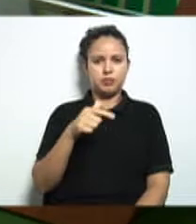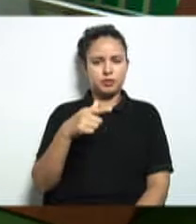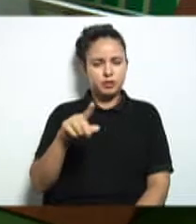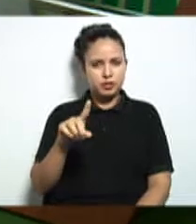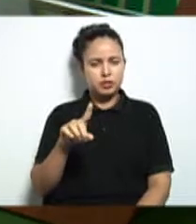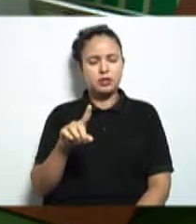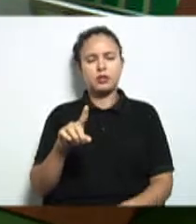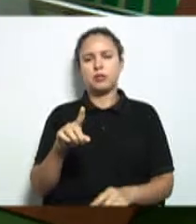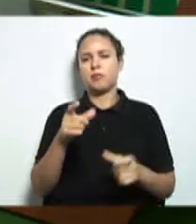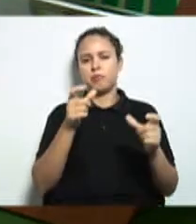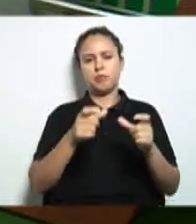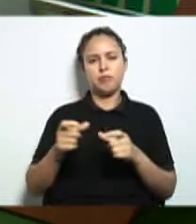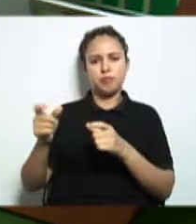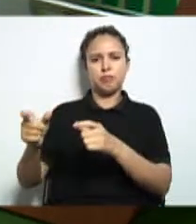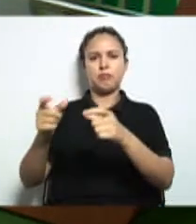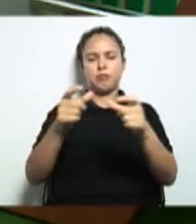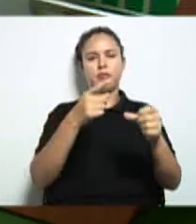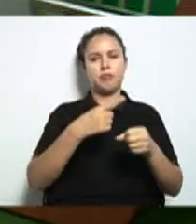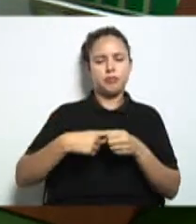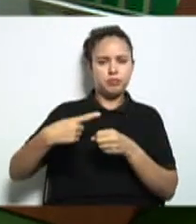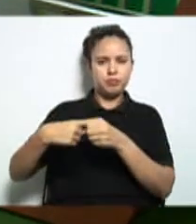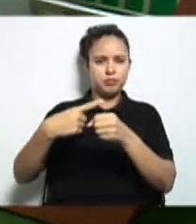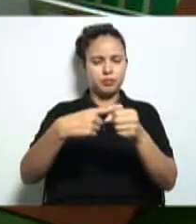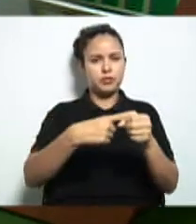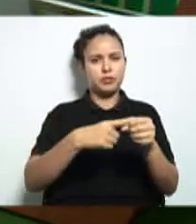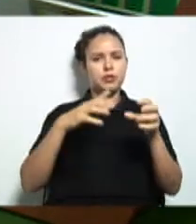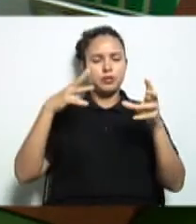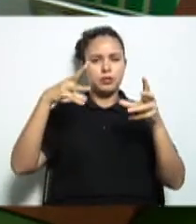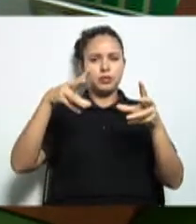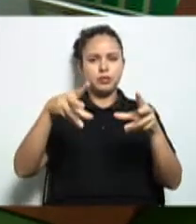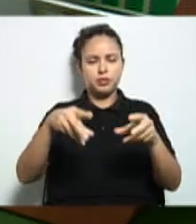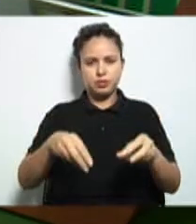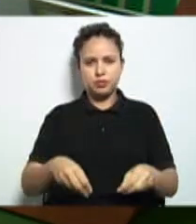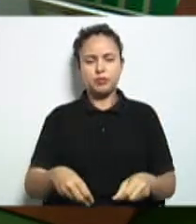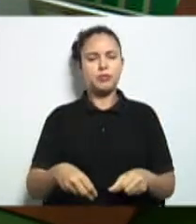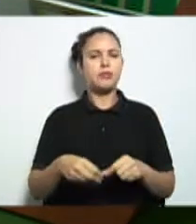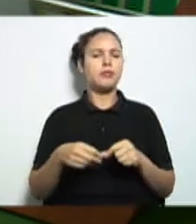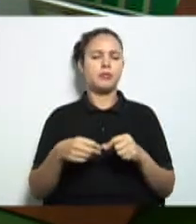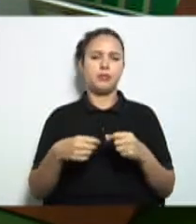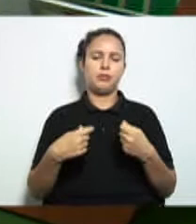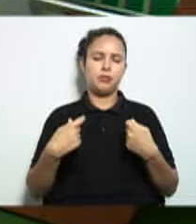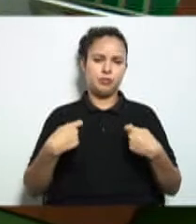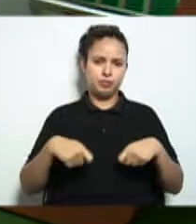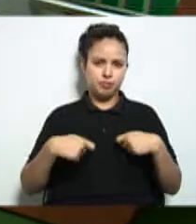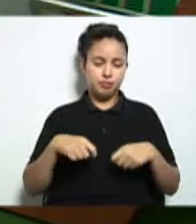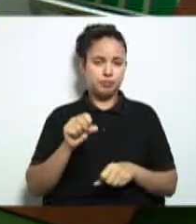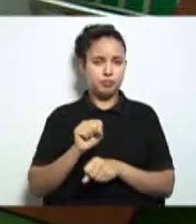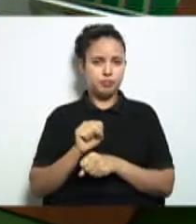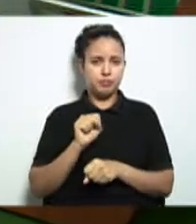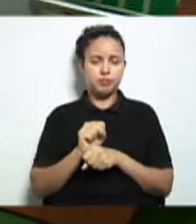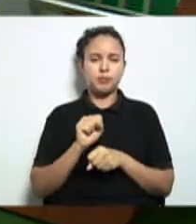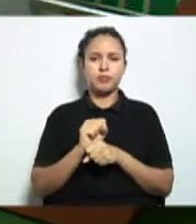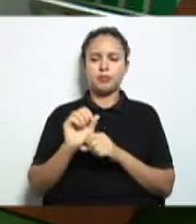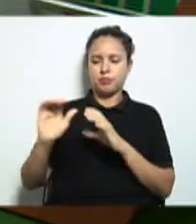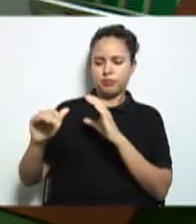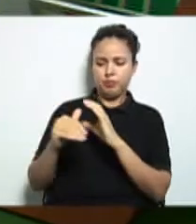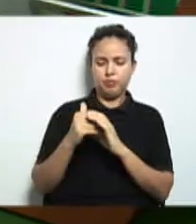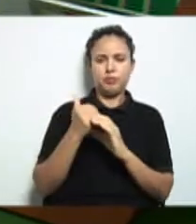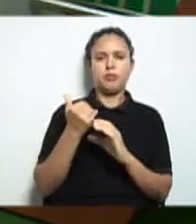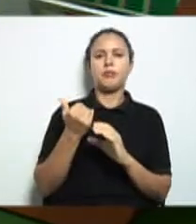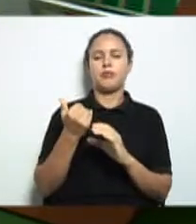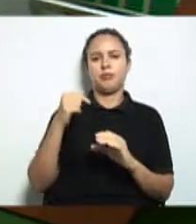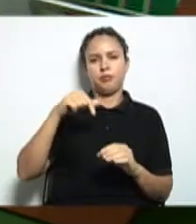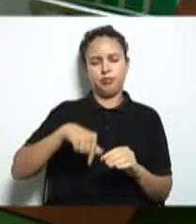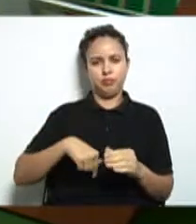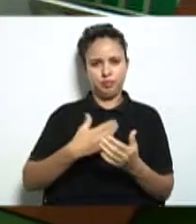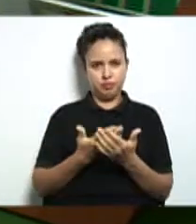Alta Floresta, Costa Marques, São Francisco e aqueles também que nós ainda não mencionamos, façam as suas participações aqui na